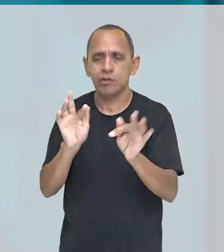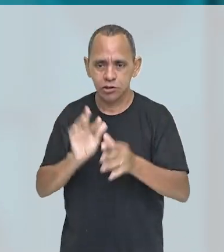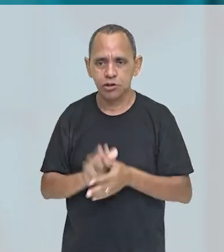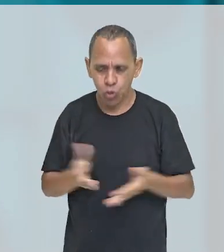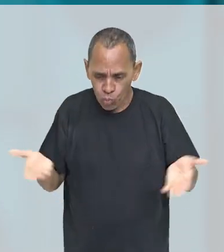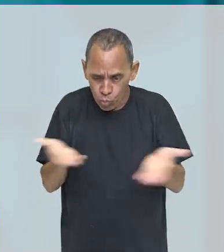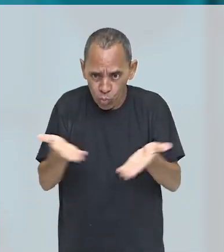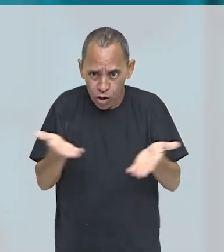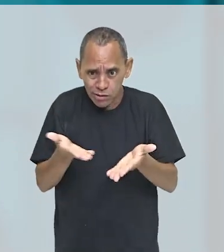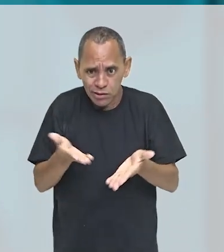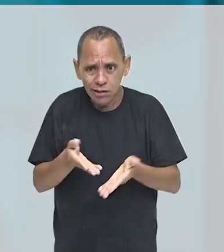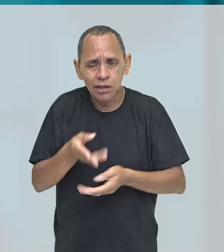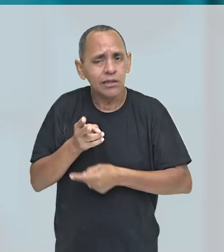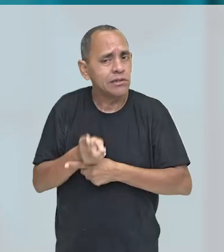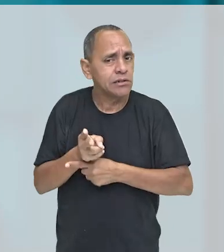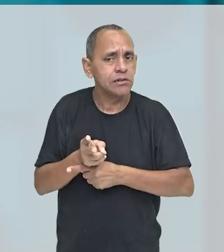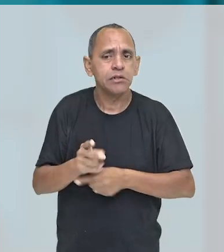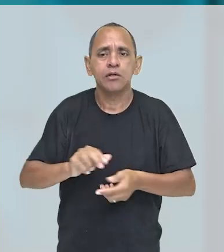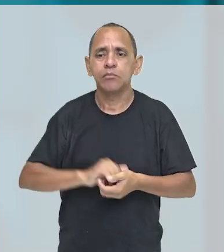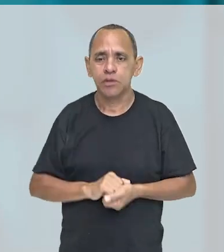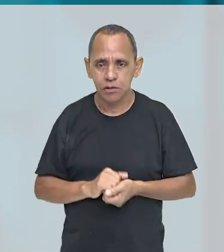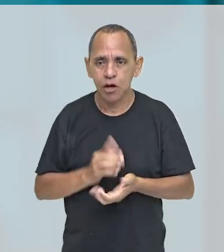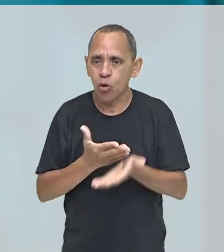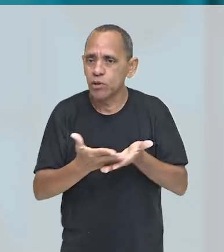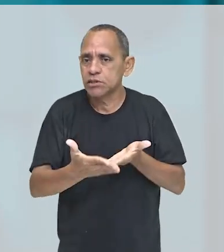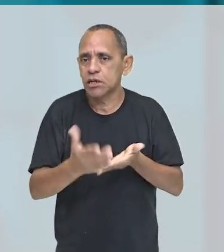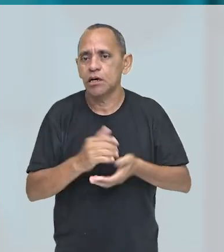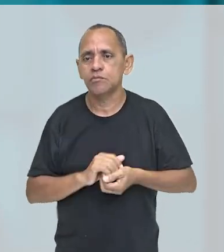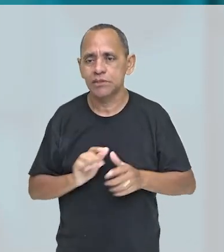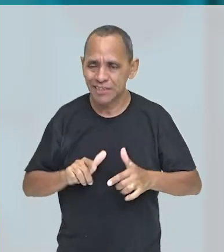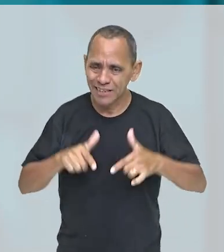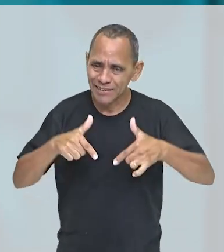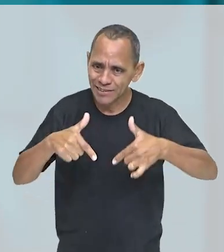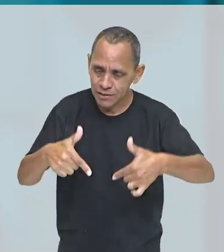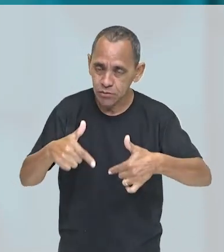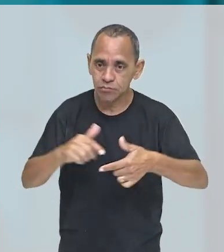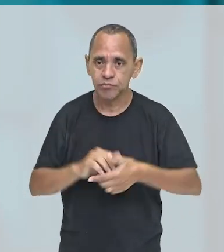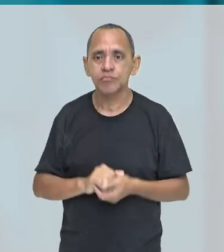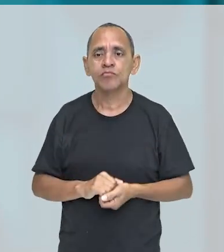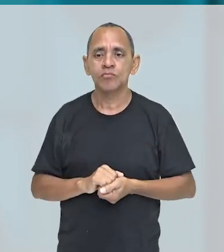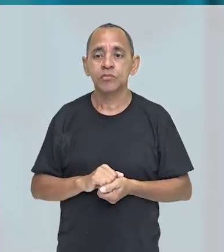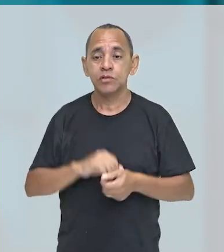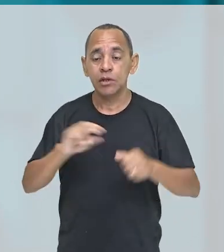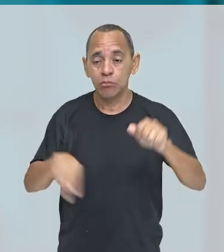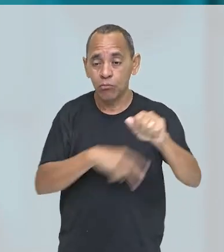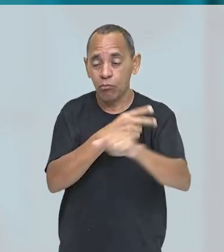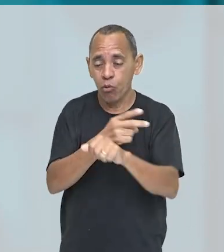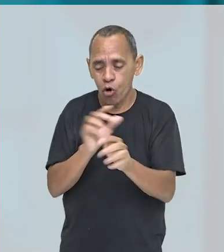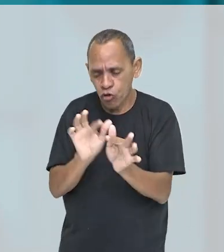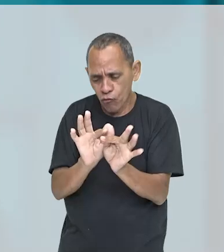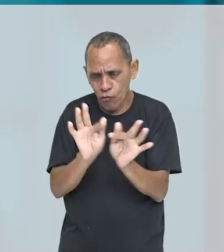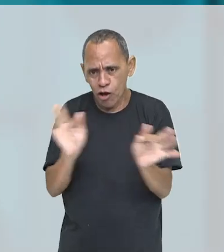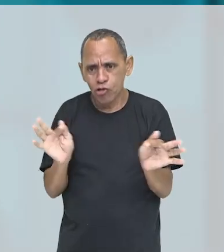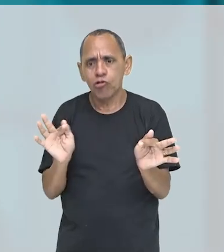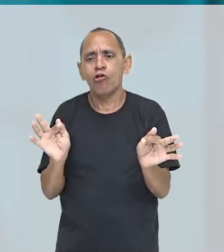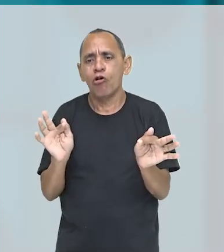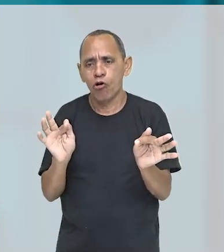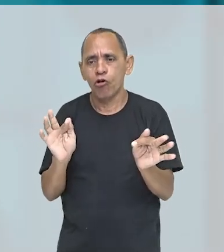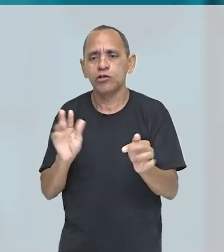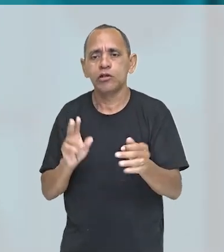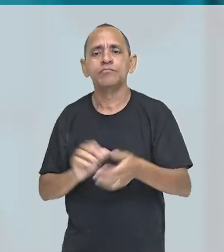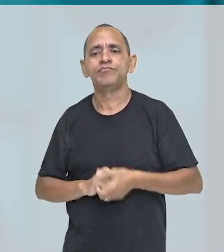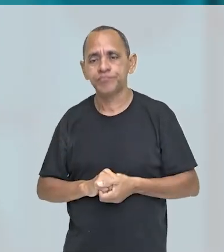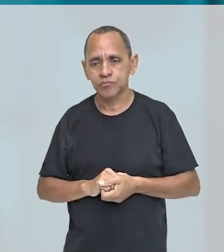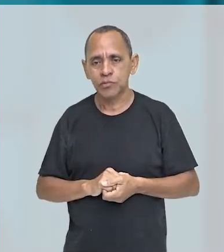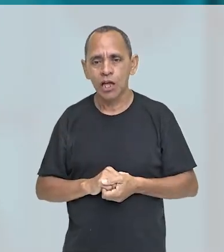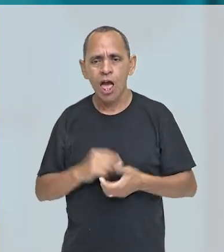Na sequência, né, essa oração sequente, essa ação subsequente, só acontecerá mediante o acontecimento da